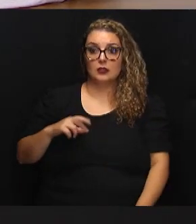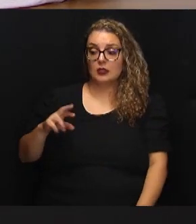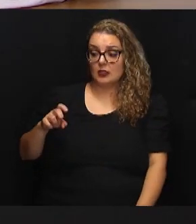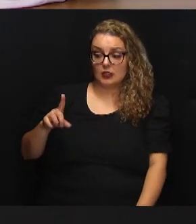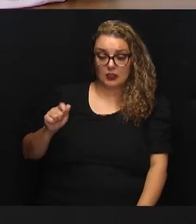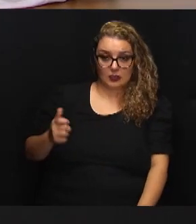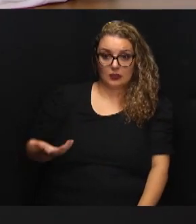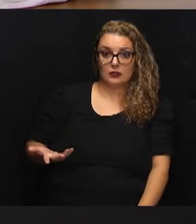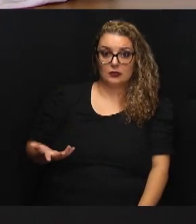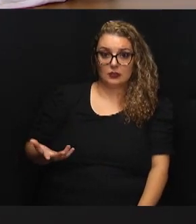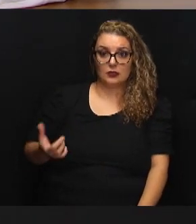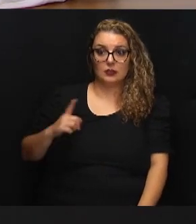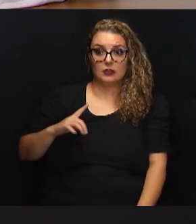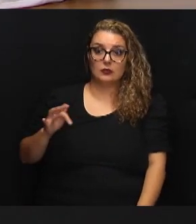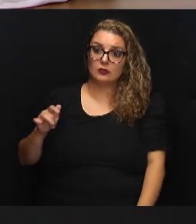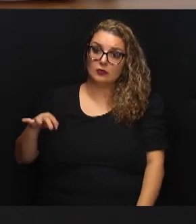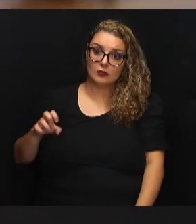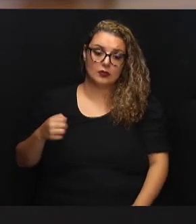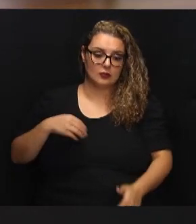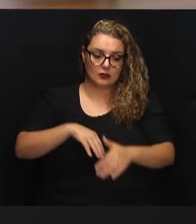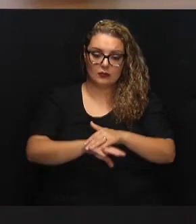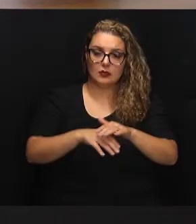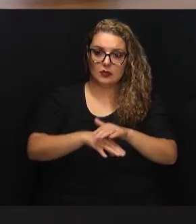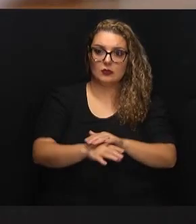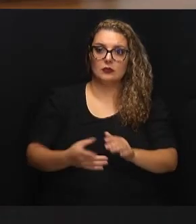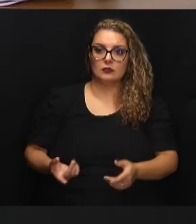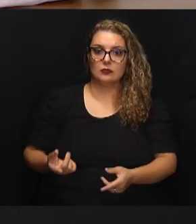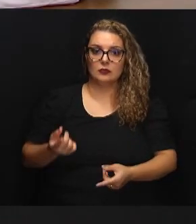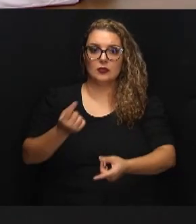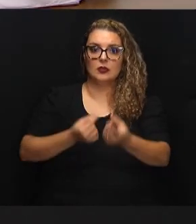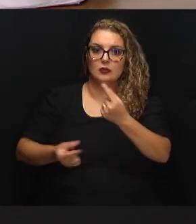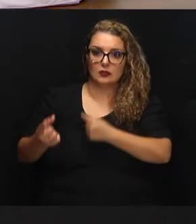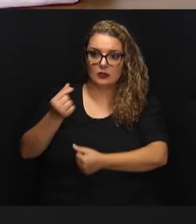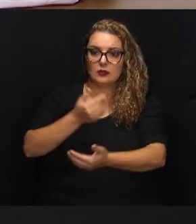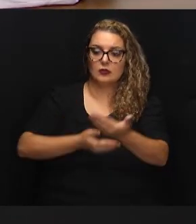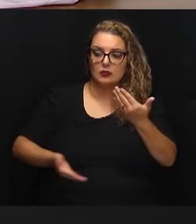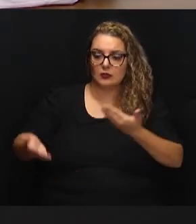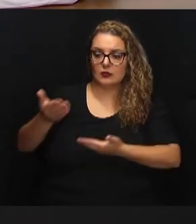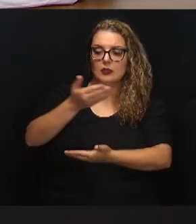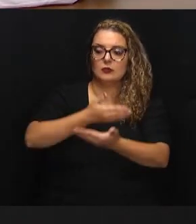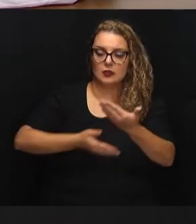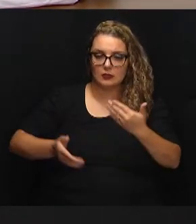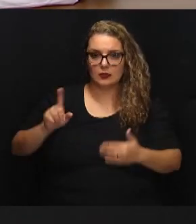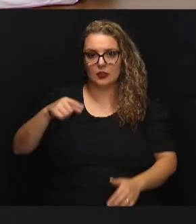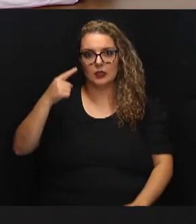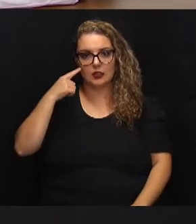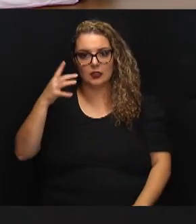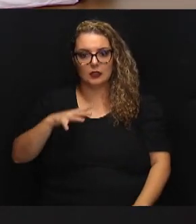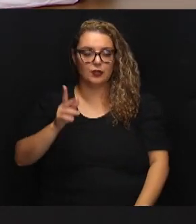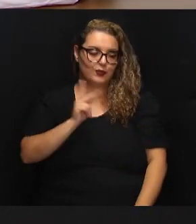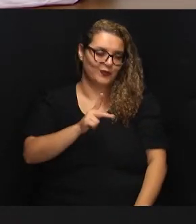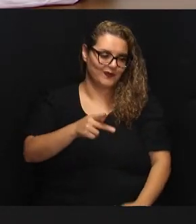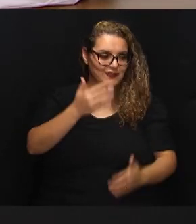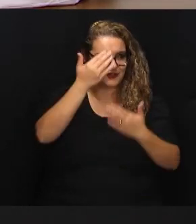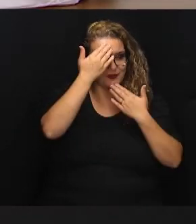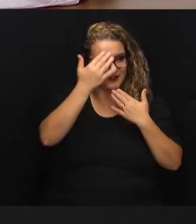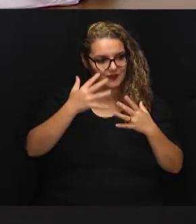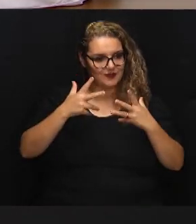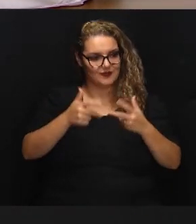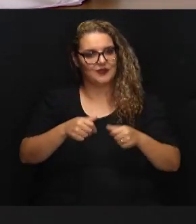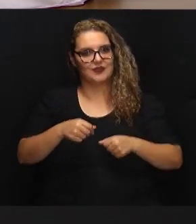você consegue armazenar e a economia gira, né? Essa é exatamente essa ideia. Professor, muito obrigado por todas